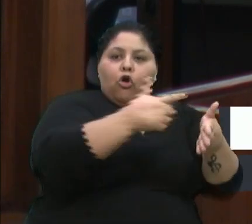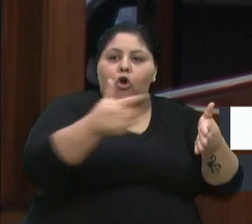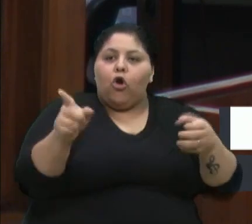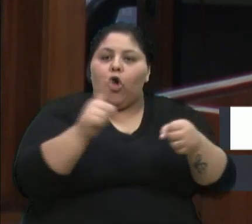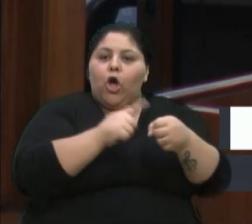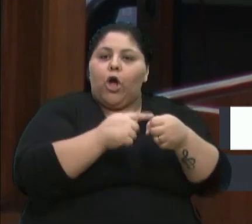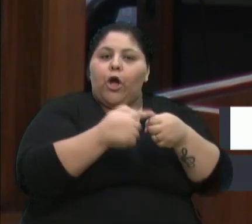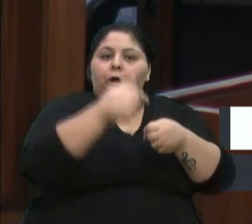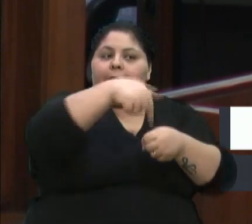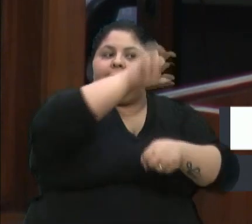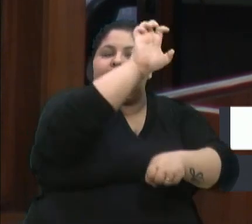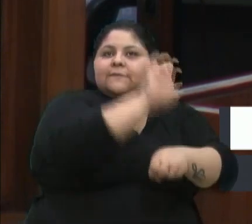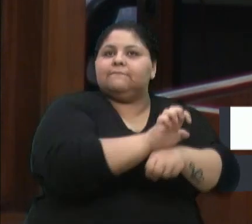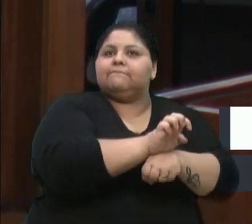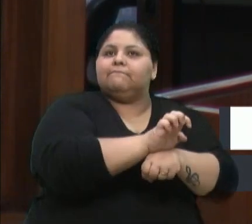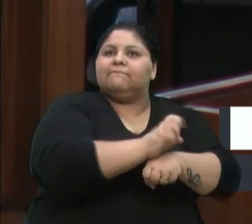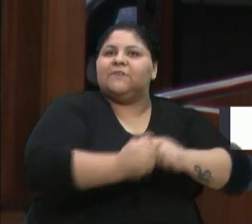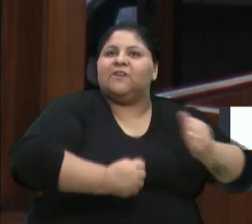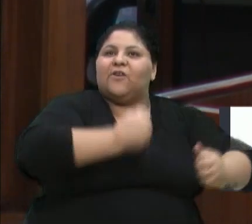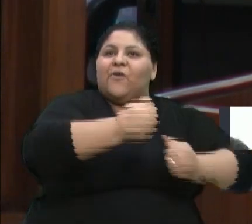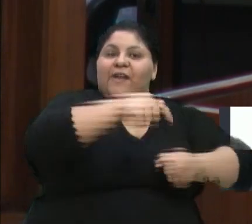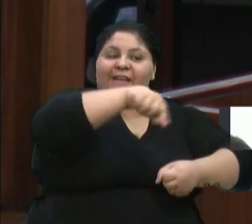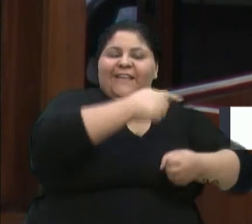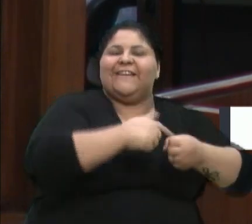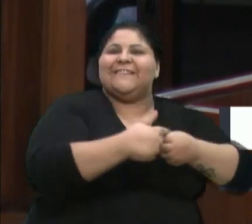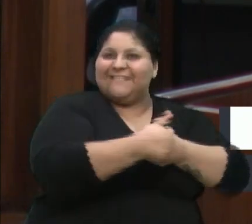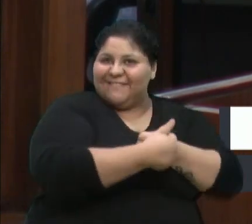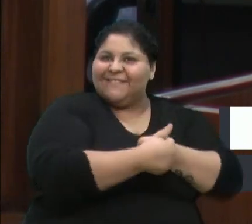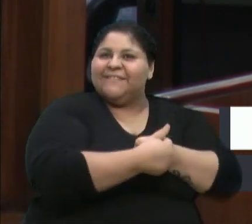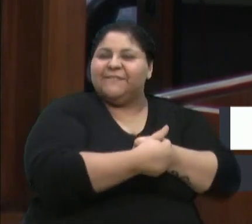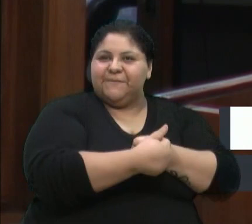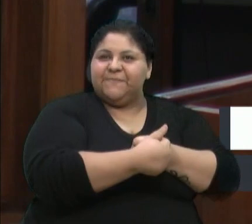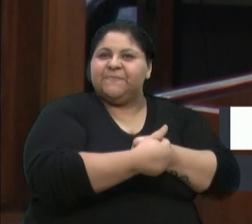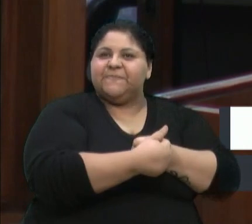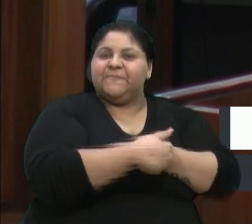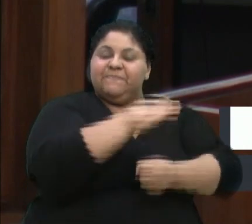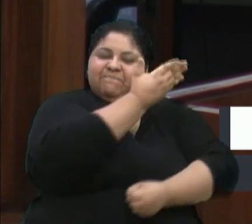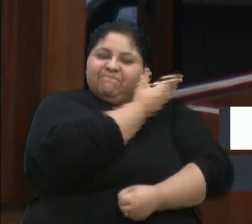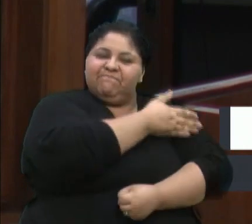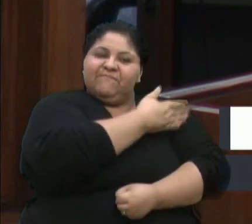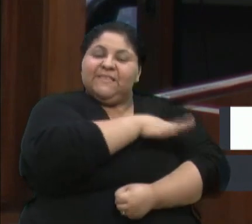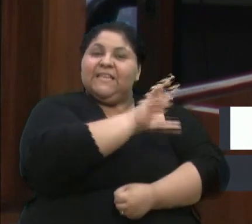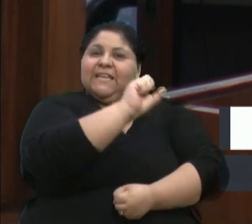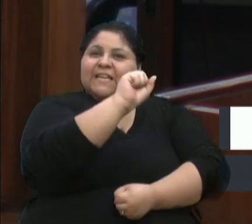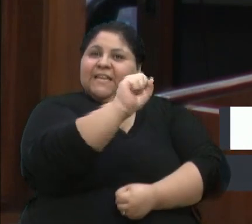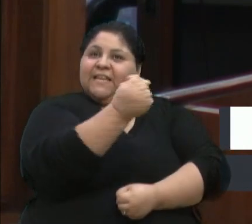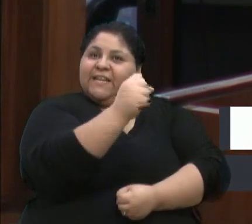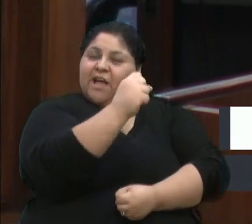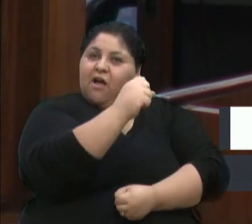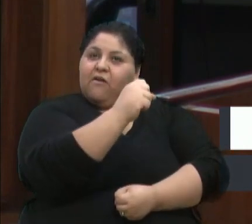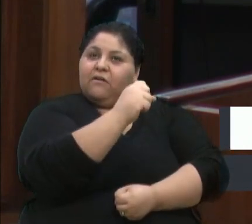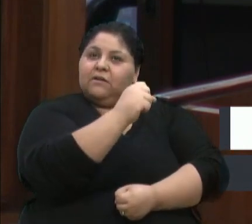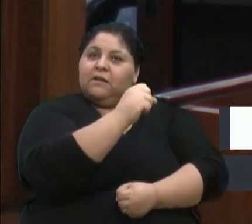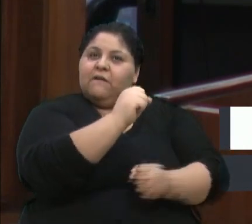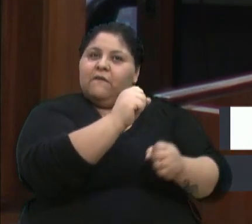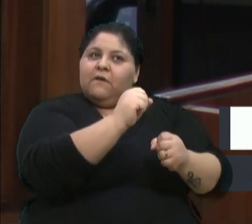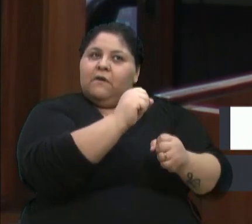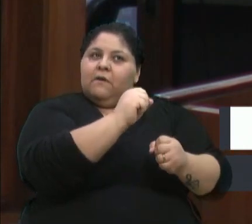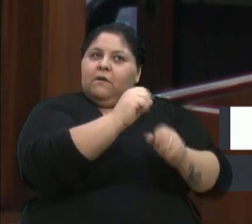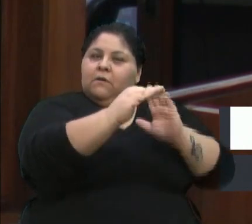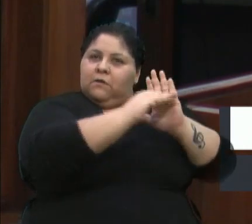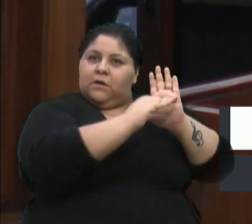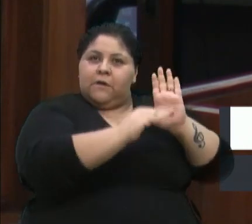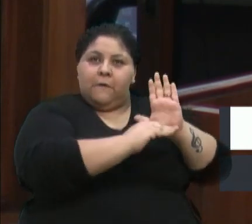e de outros estados correr em Caxias do Sul essa prova, que na sua 8ª edição já está